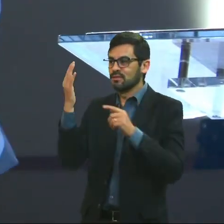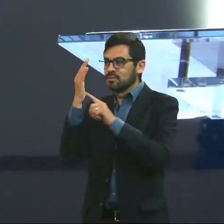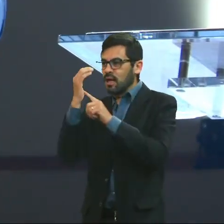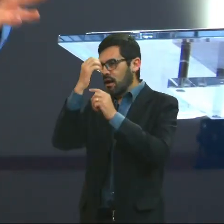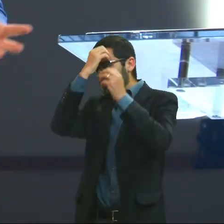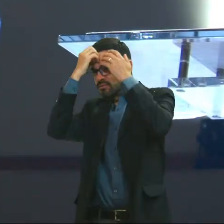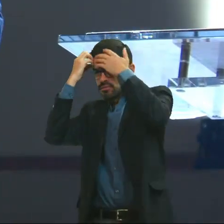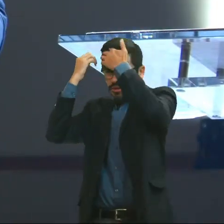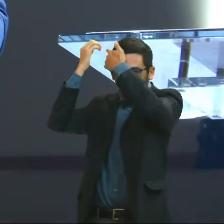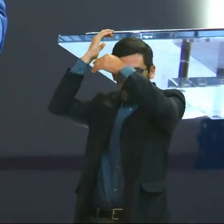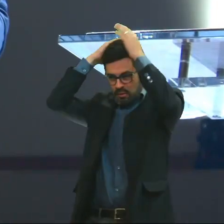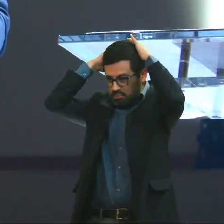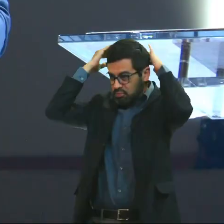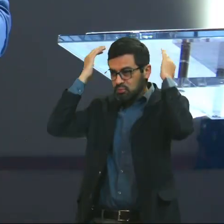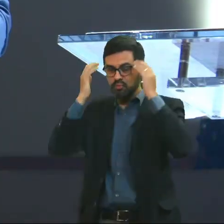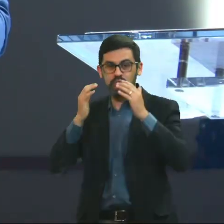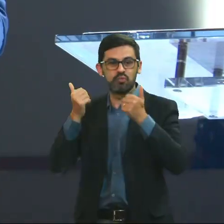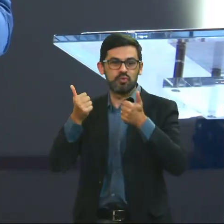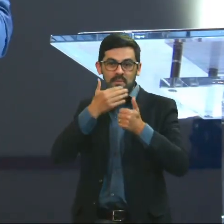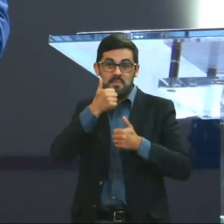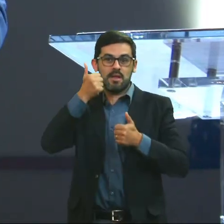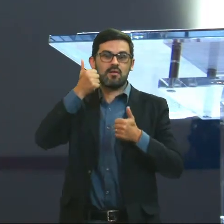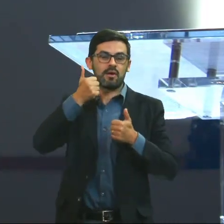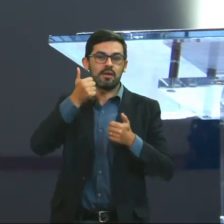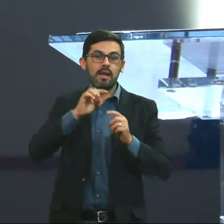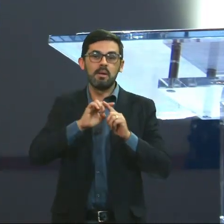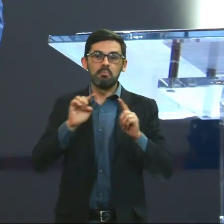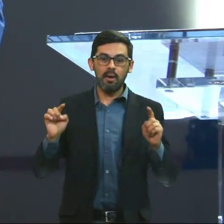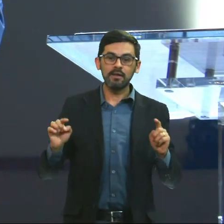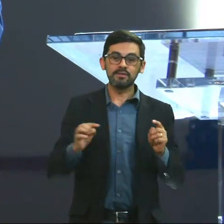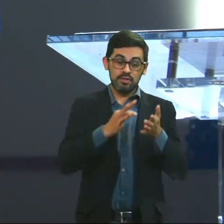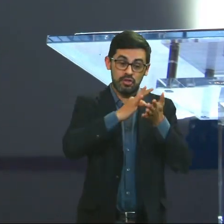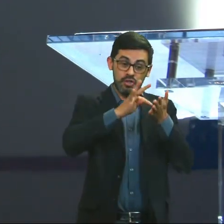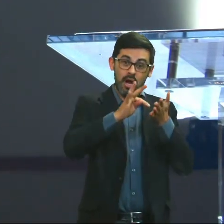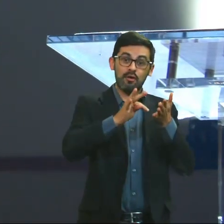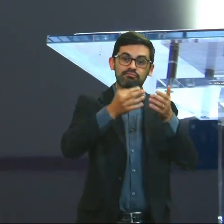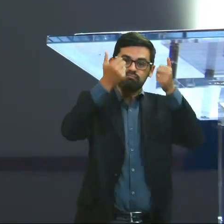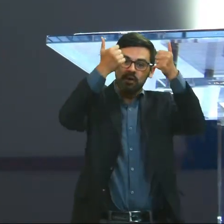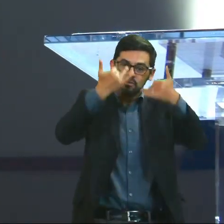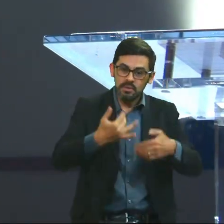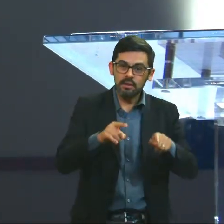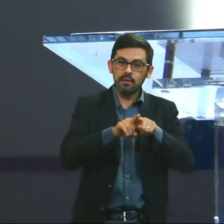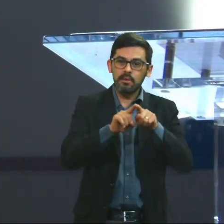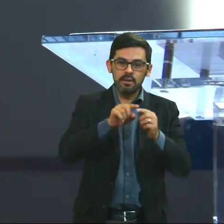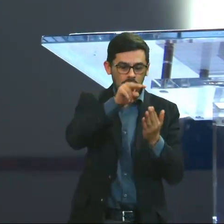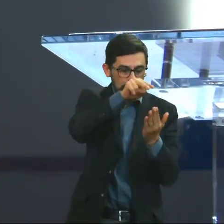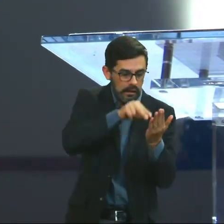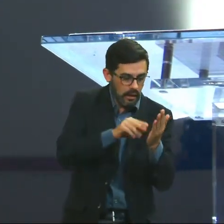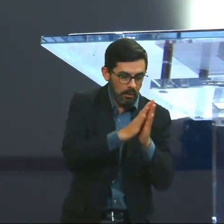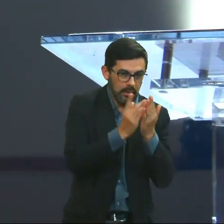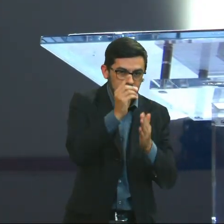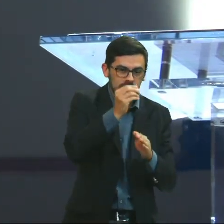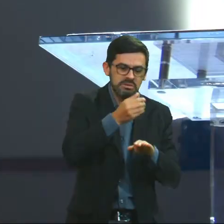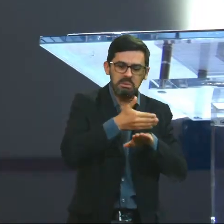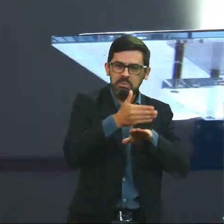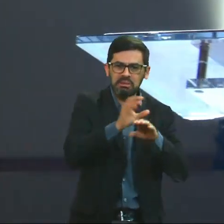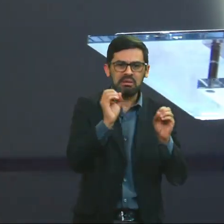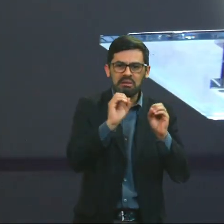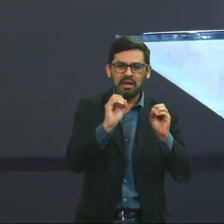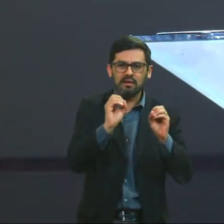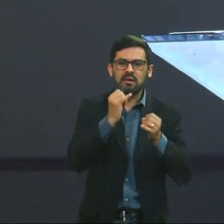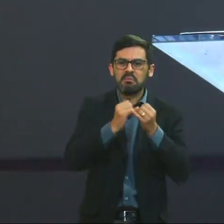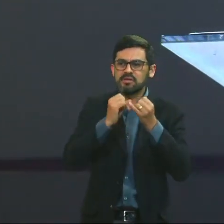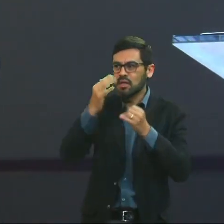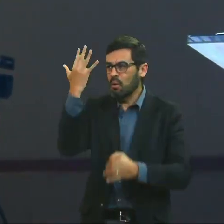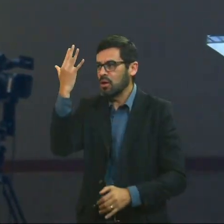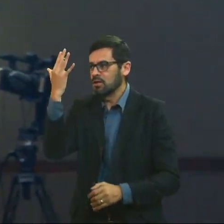uma ajeitada, né? Aí está dizendo, quando a gente lê a palavra e não aplica, a gente é como um homem que olha no espelho, vê